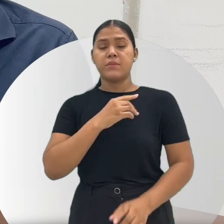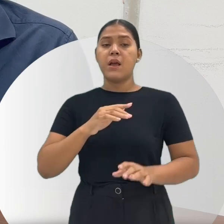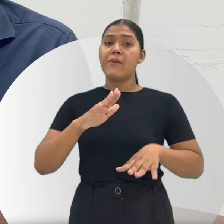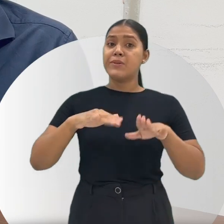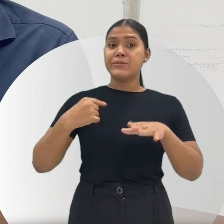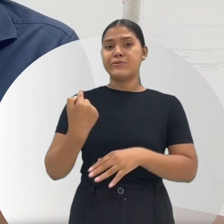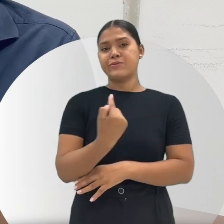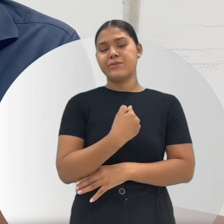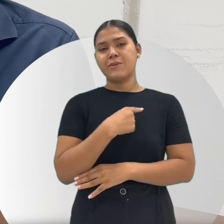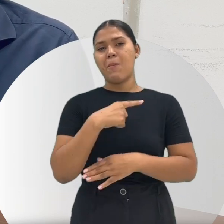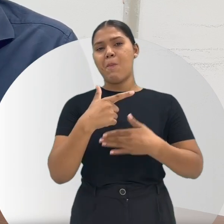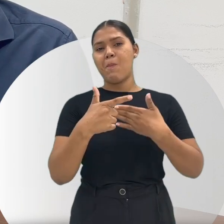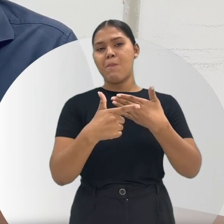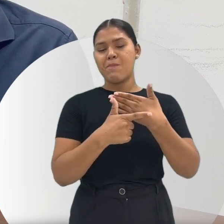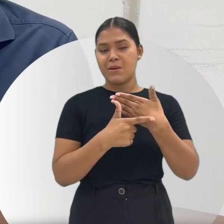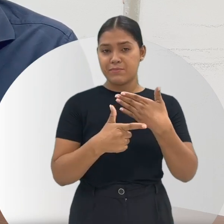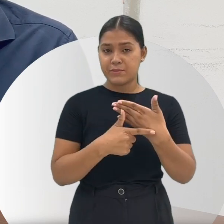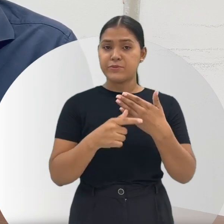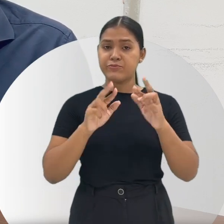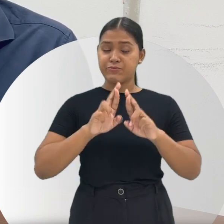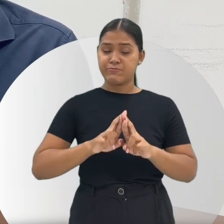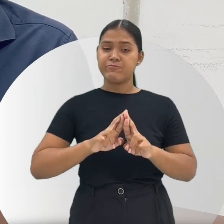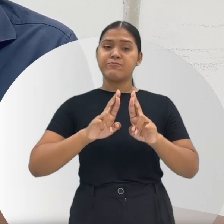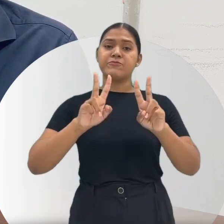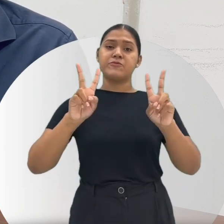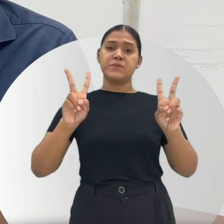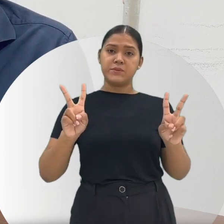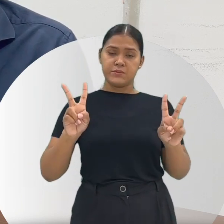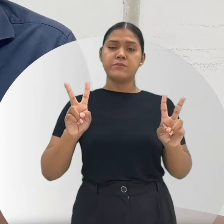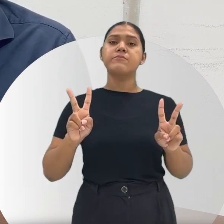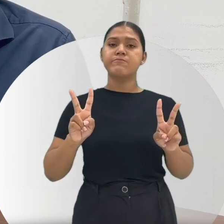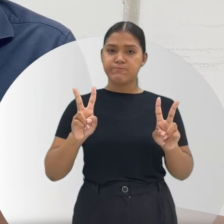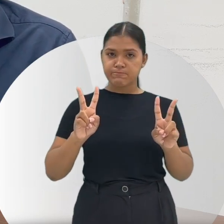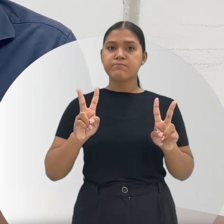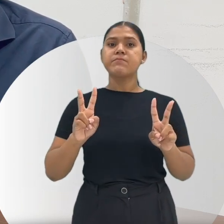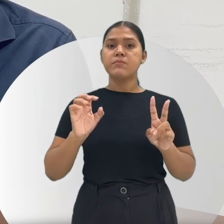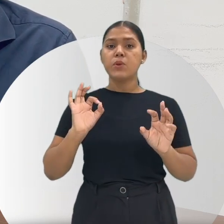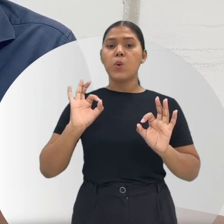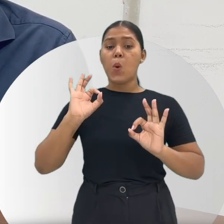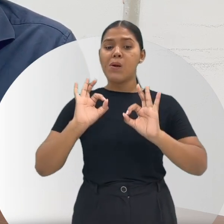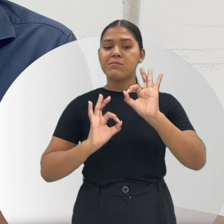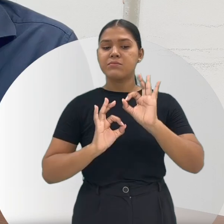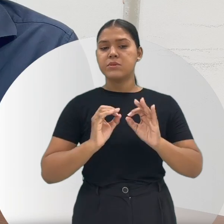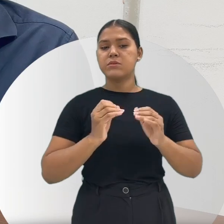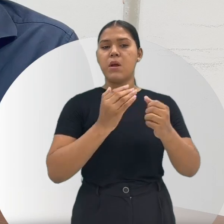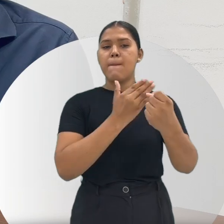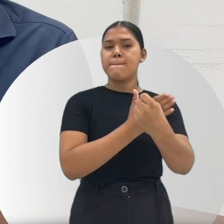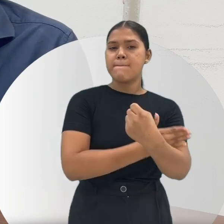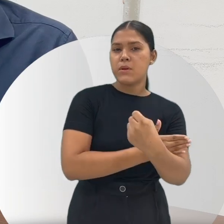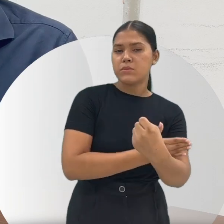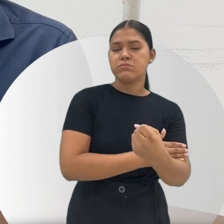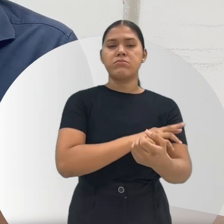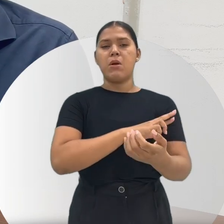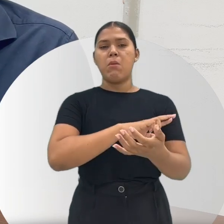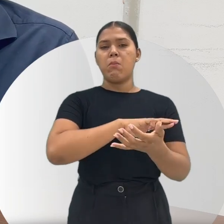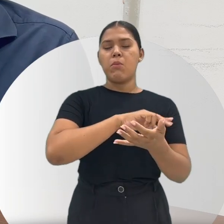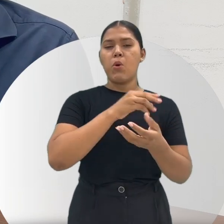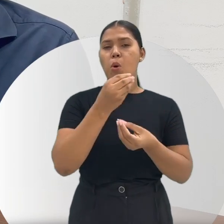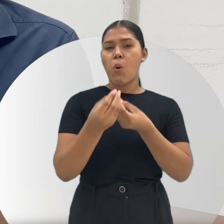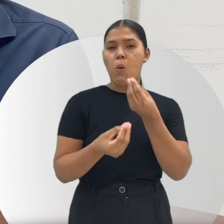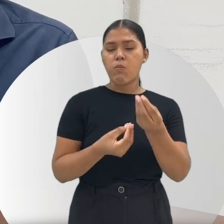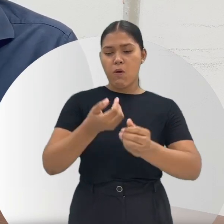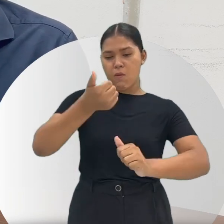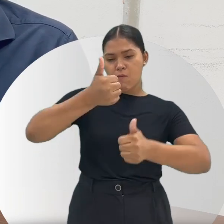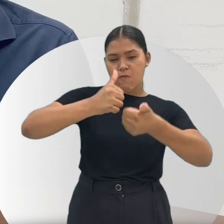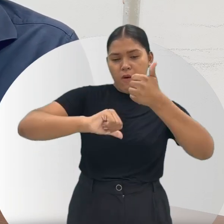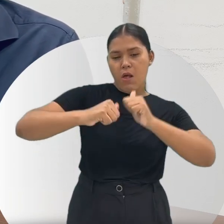difícil de cercear, no sentido de regulamentar processos, o como ocorrer, o como avaliar,